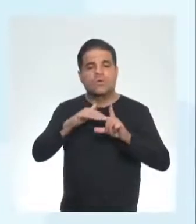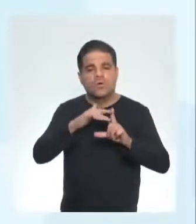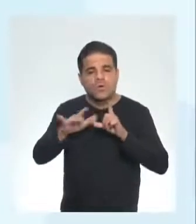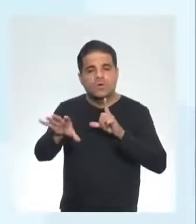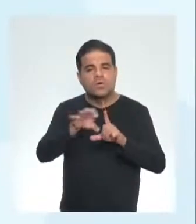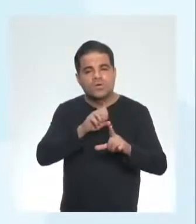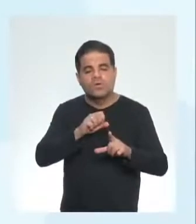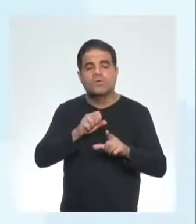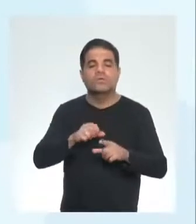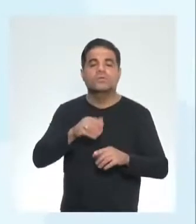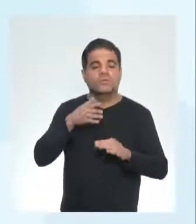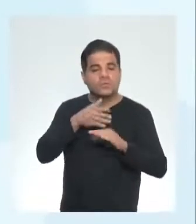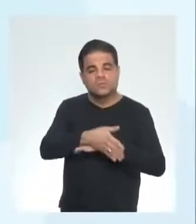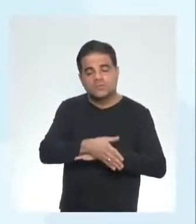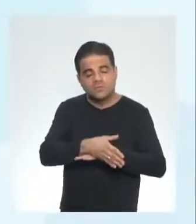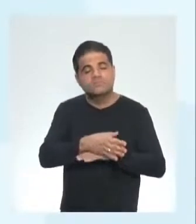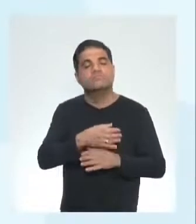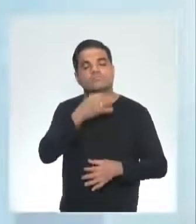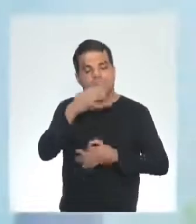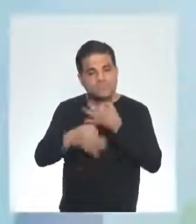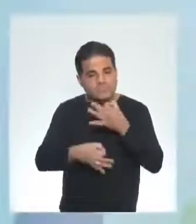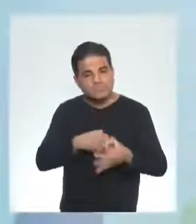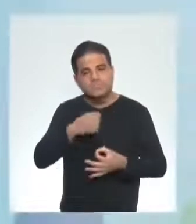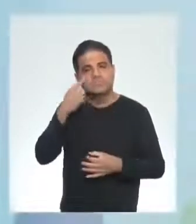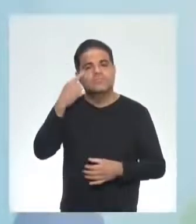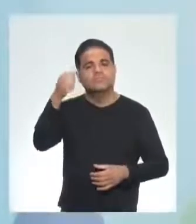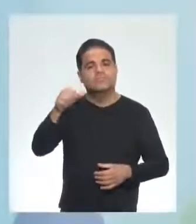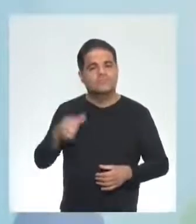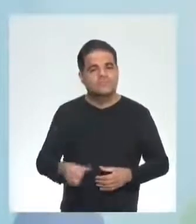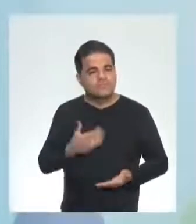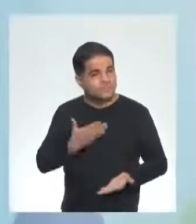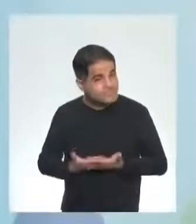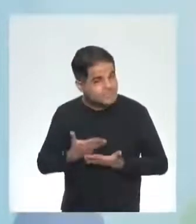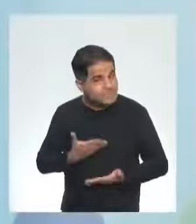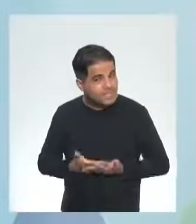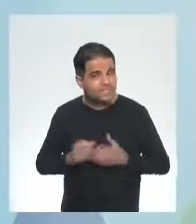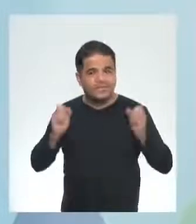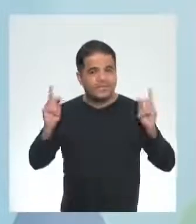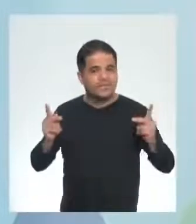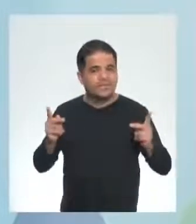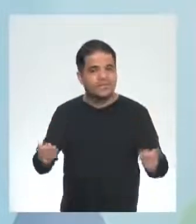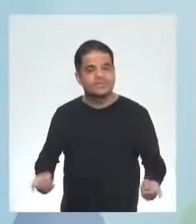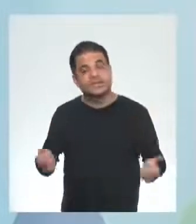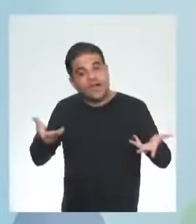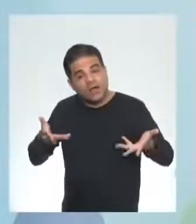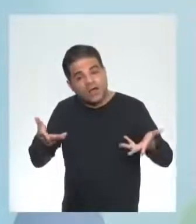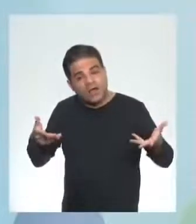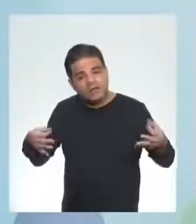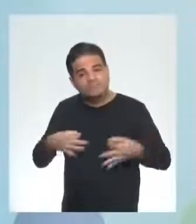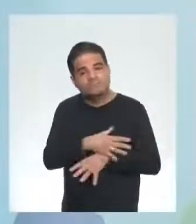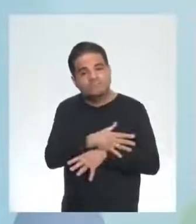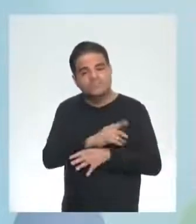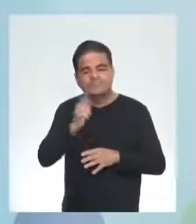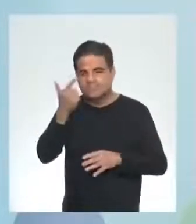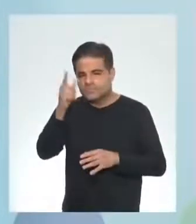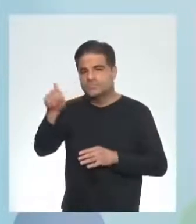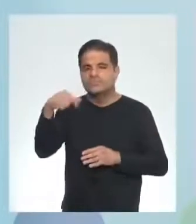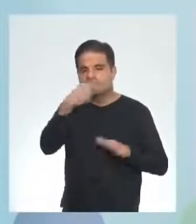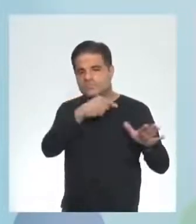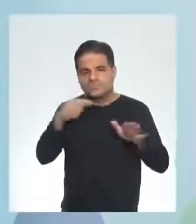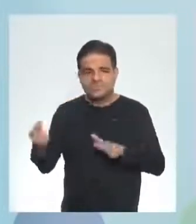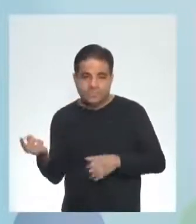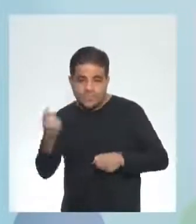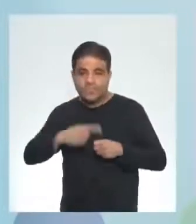Code, para você acessar e, né, faça a avaliação, então, da nossa aula, ok? Vamos nos despedindo. Na próxima semana